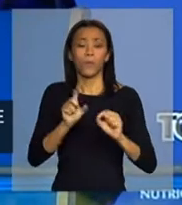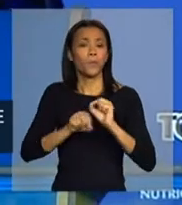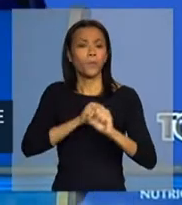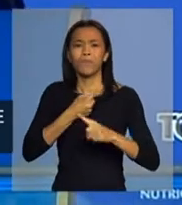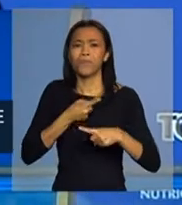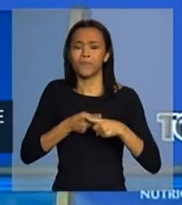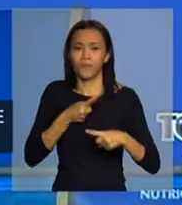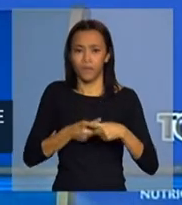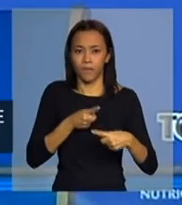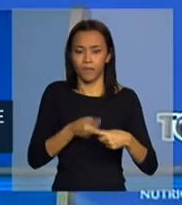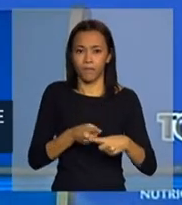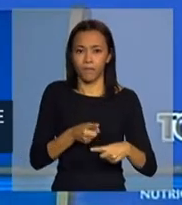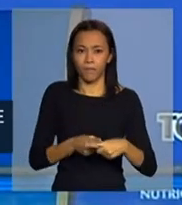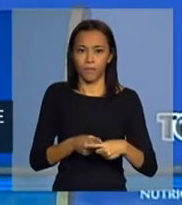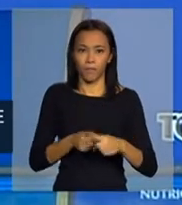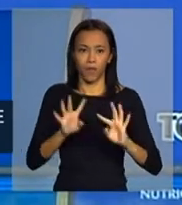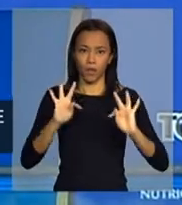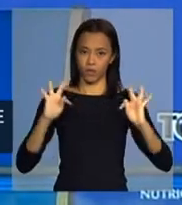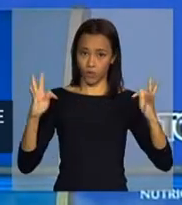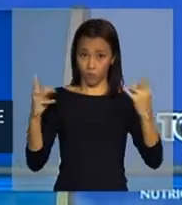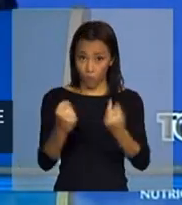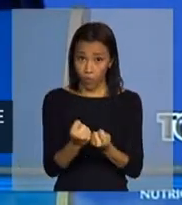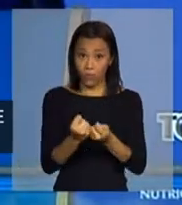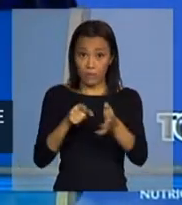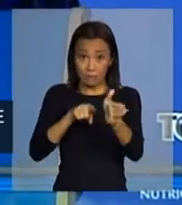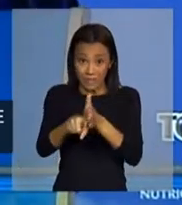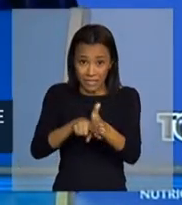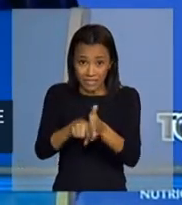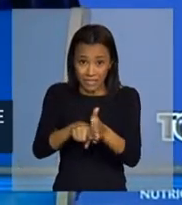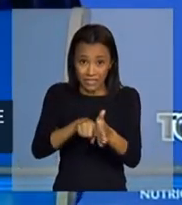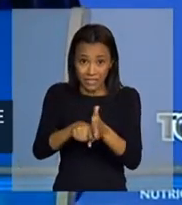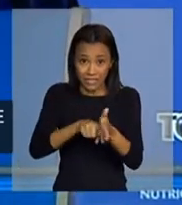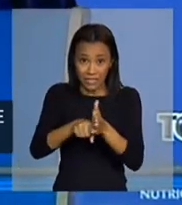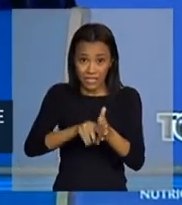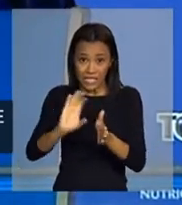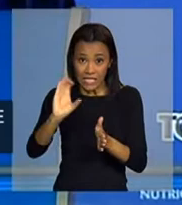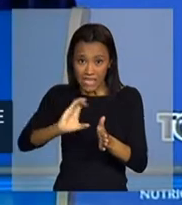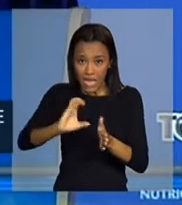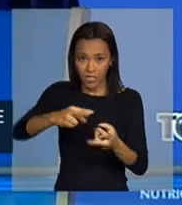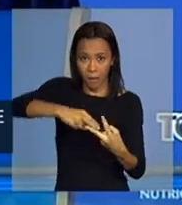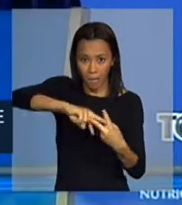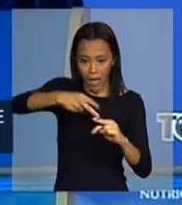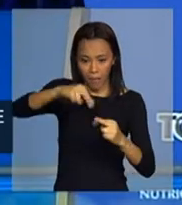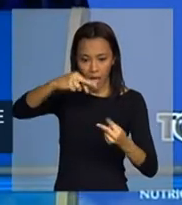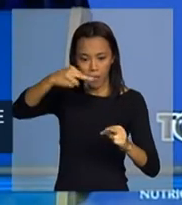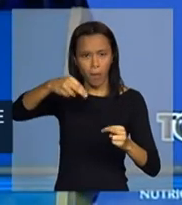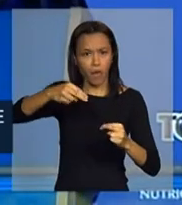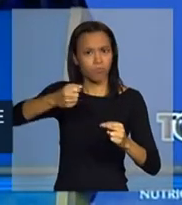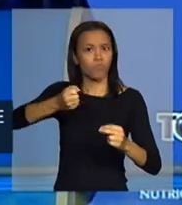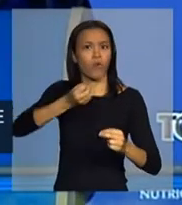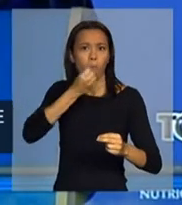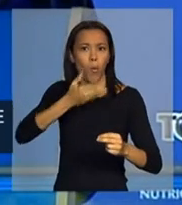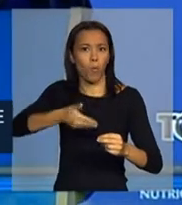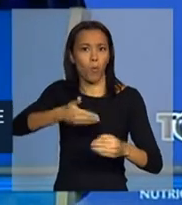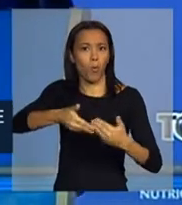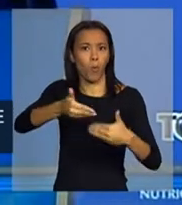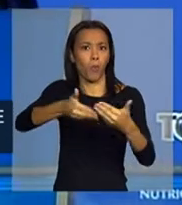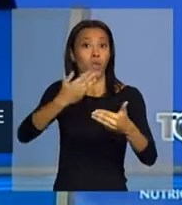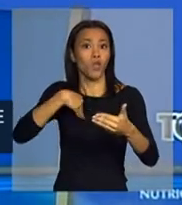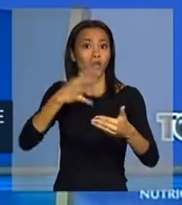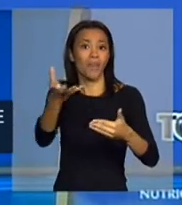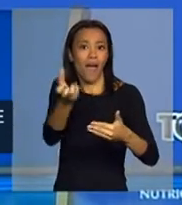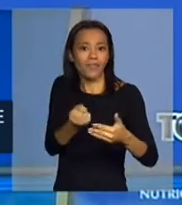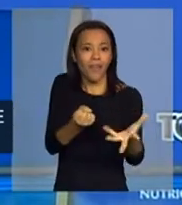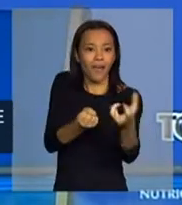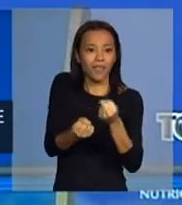porque todas as pesquisas genéticas evoluíram e nós podemos adotá-las de